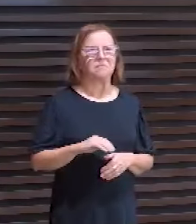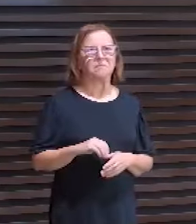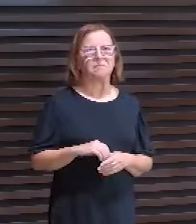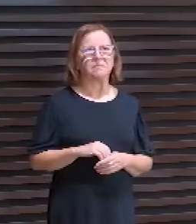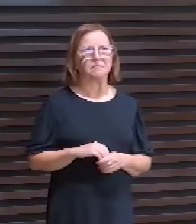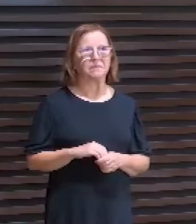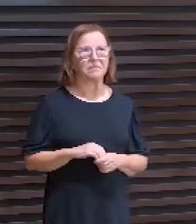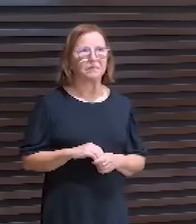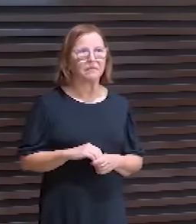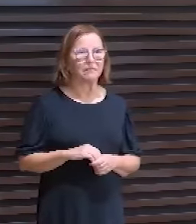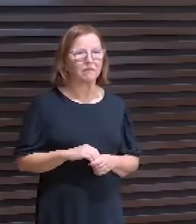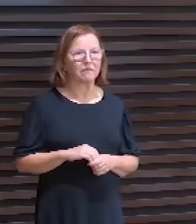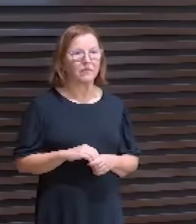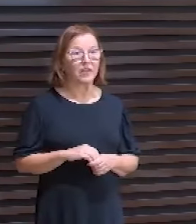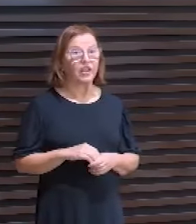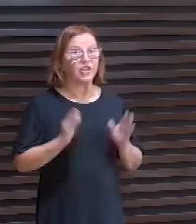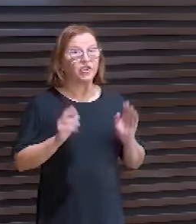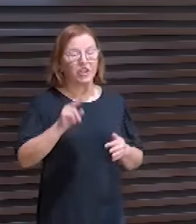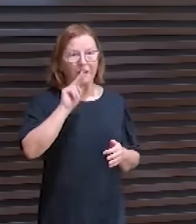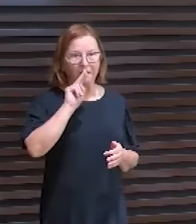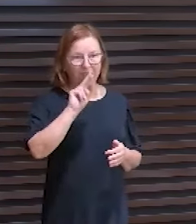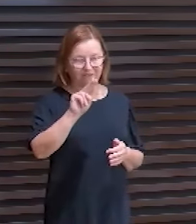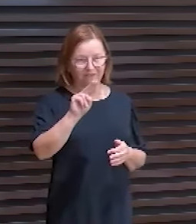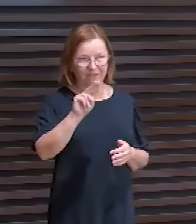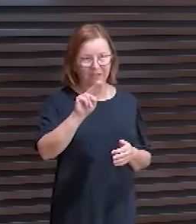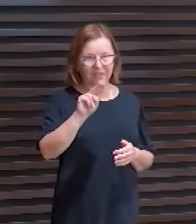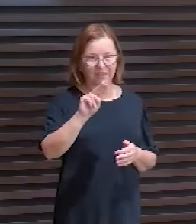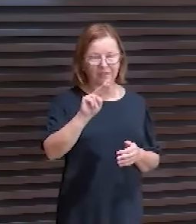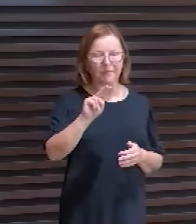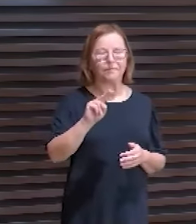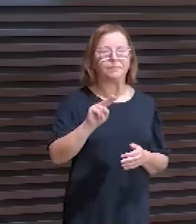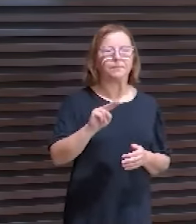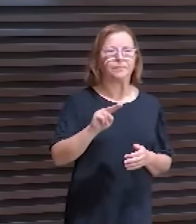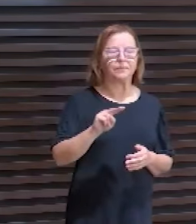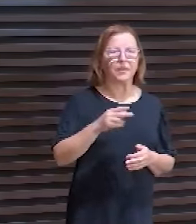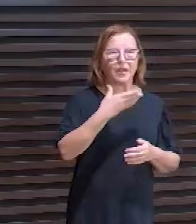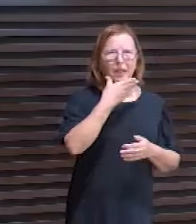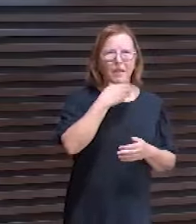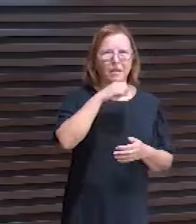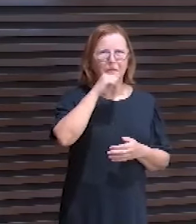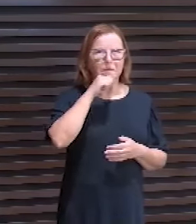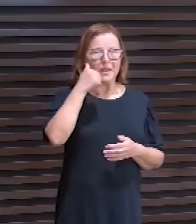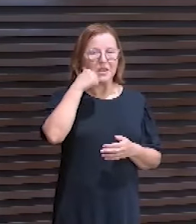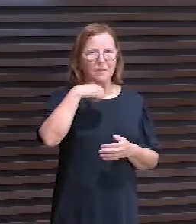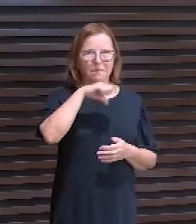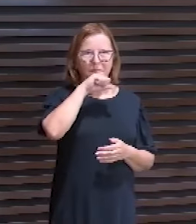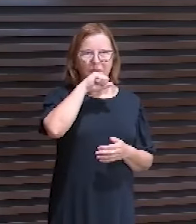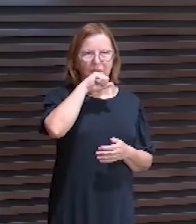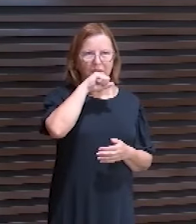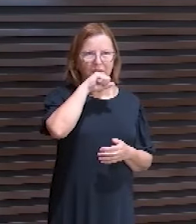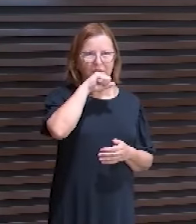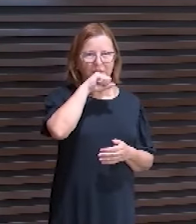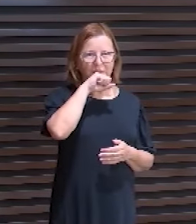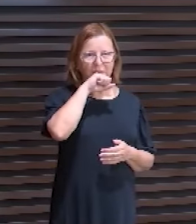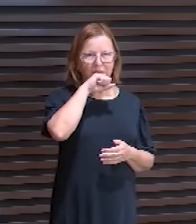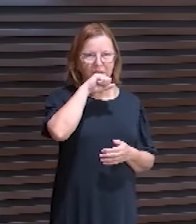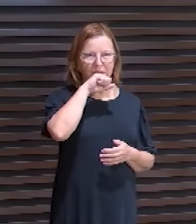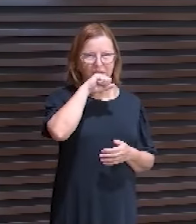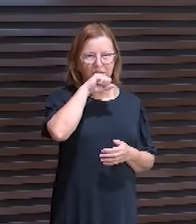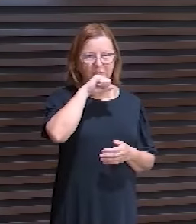até já vi casos de pais e mães que pegam o